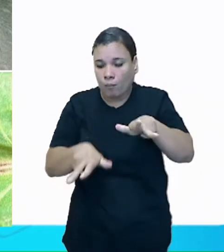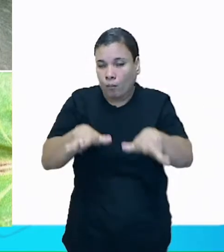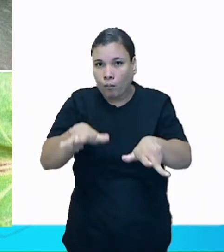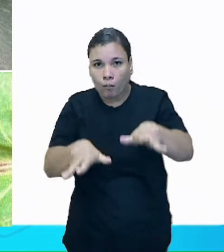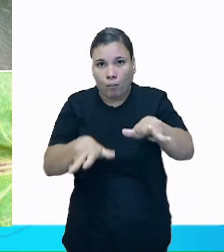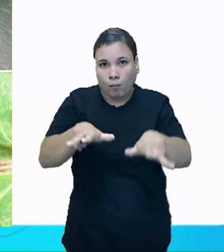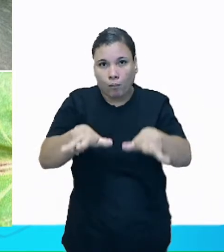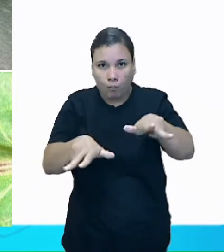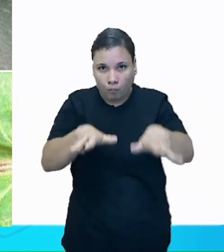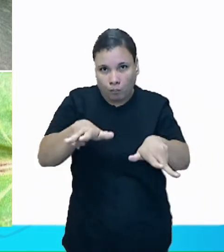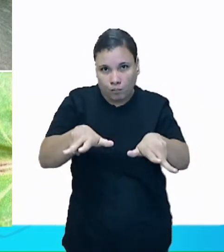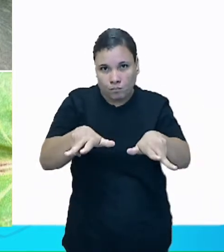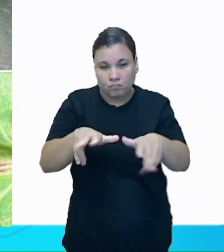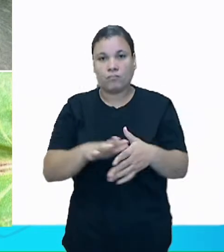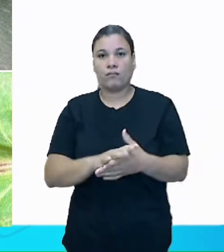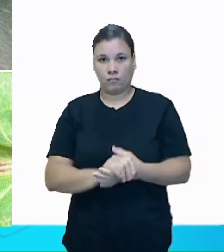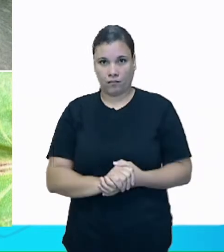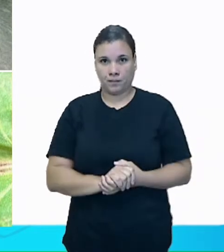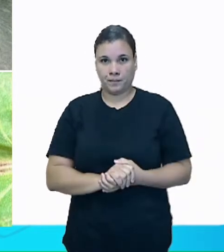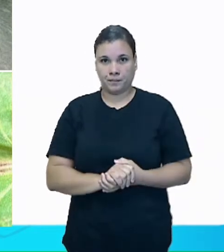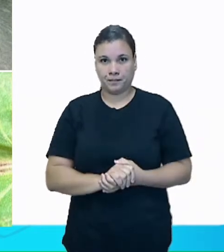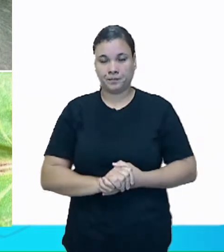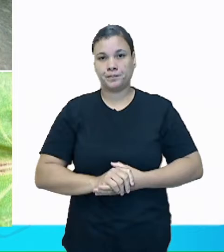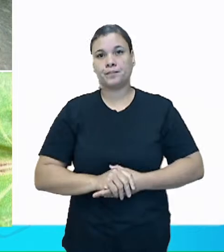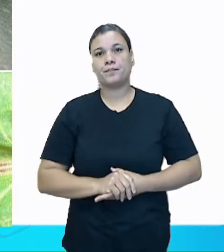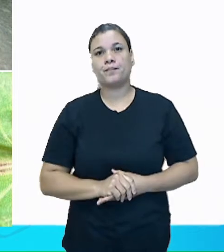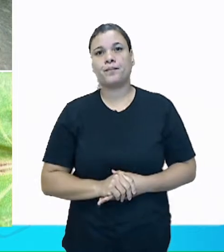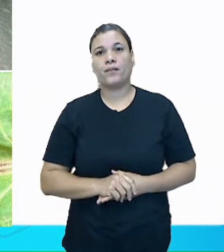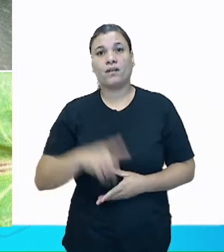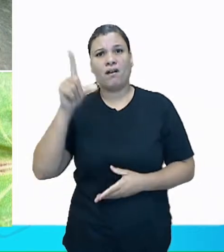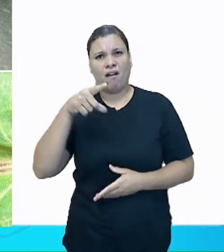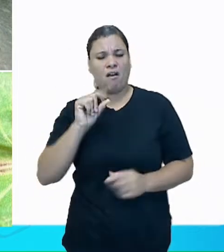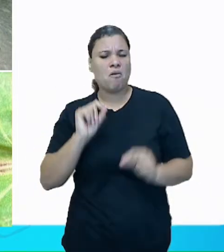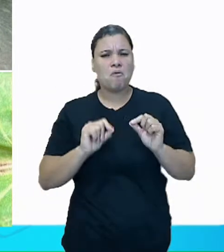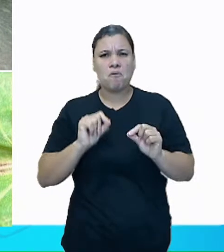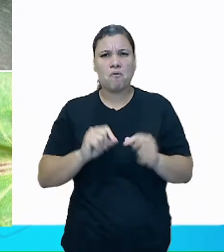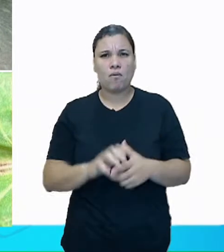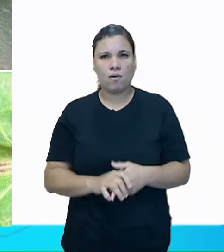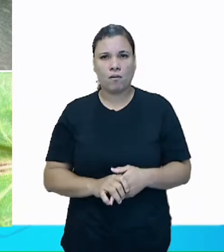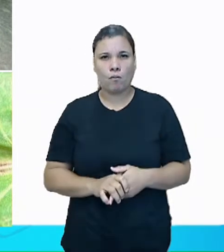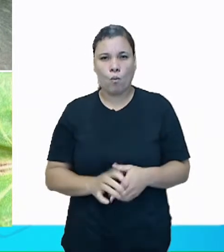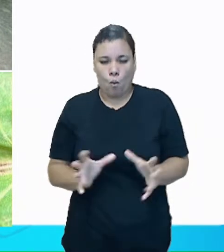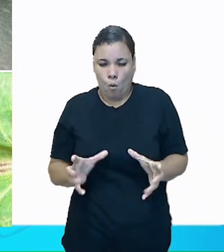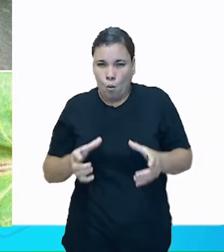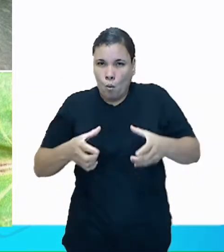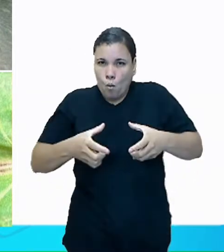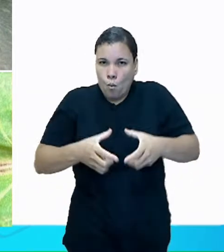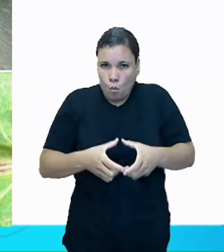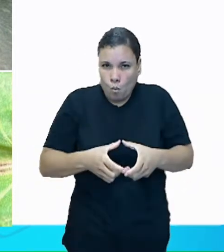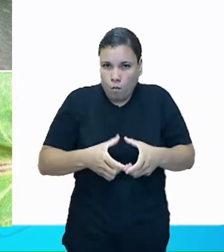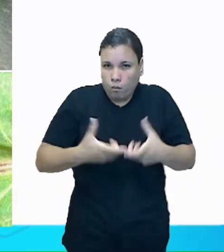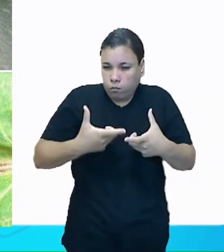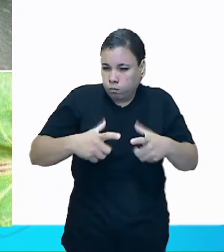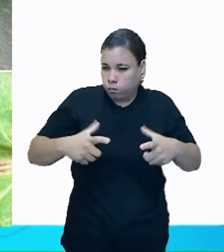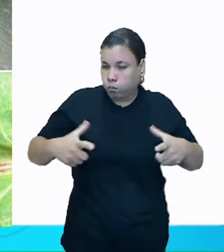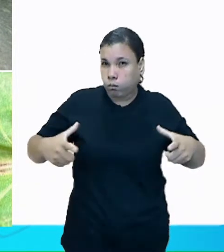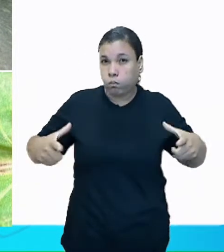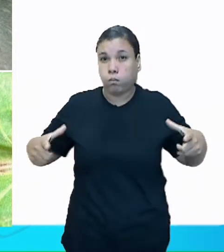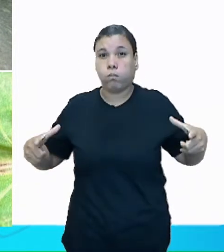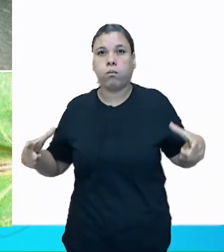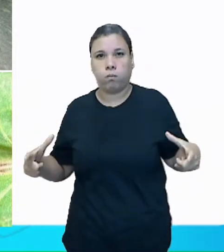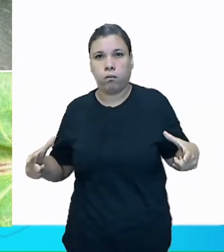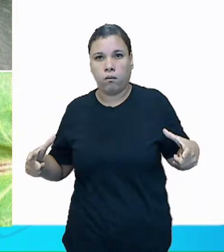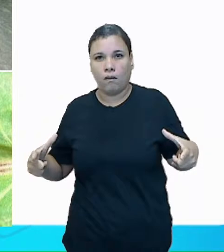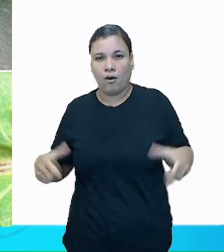que a gente chama de exoesqueleto. Esse esqueleto externo, ele é